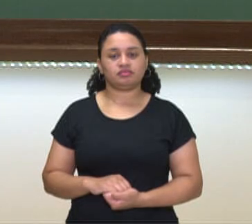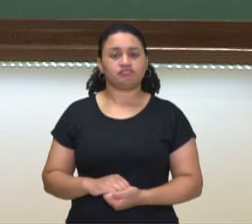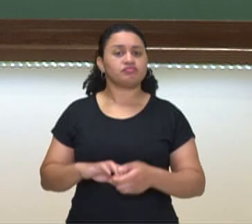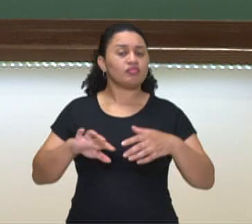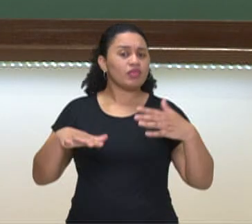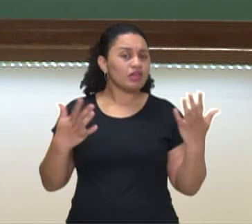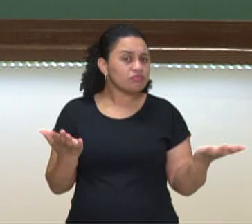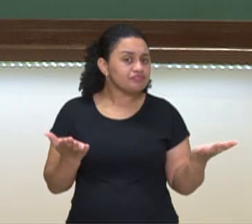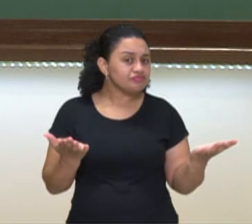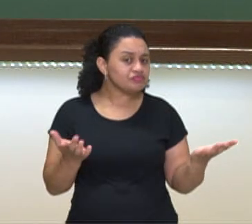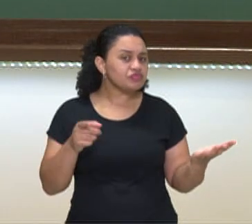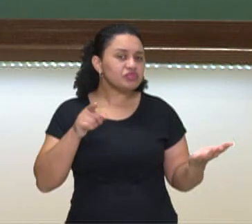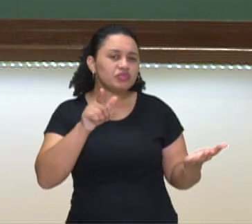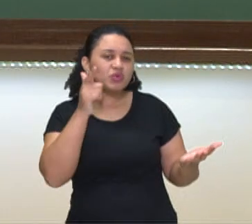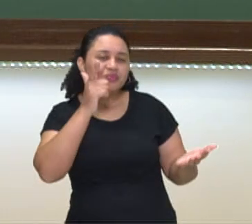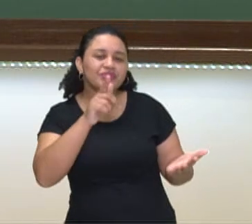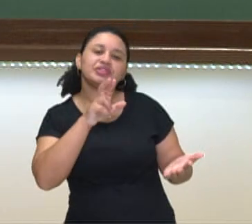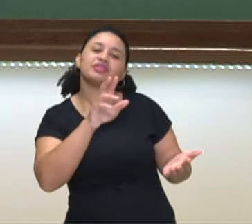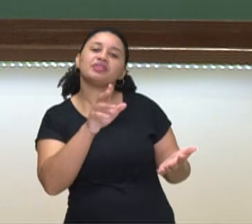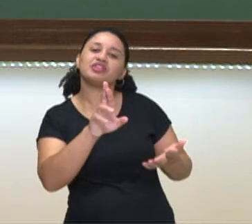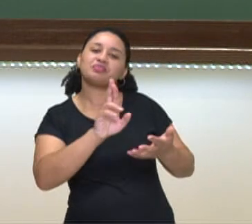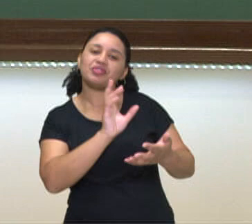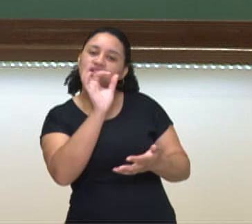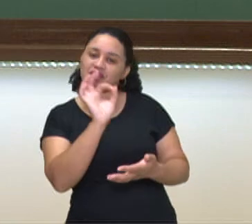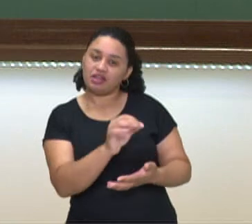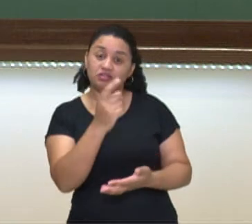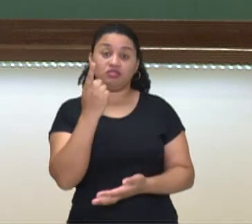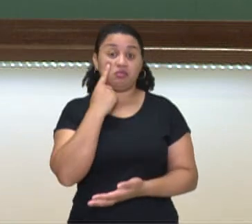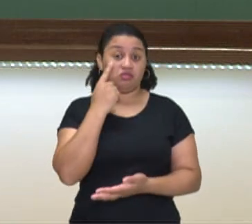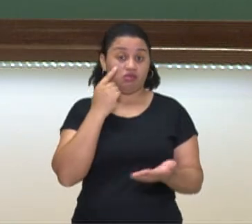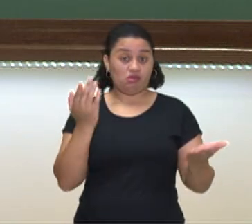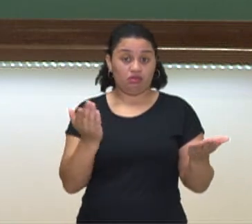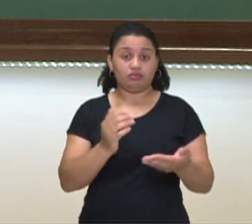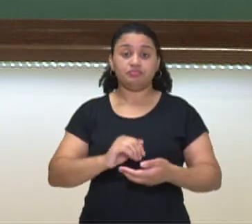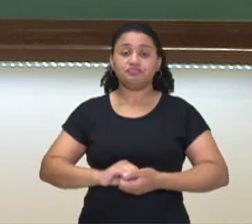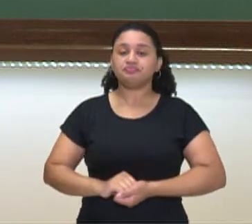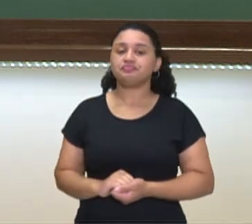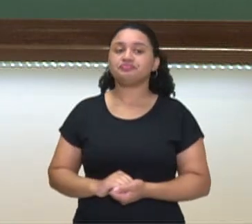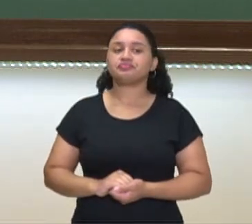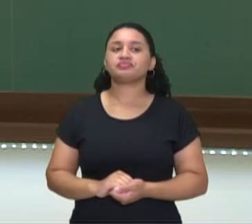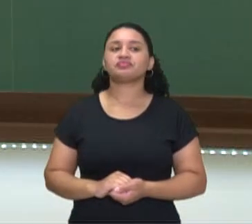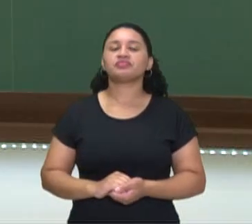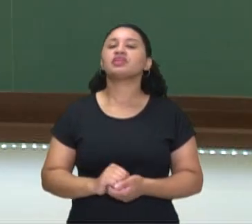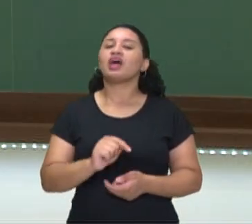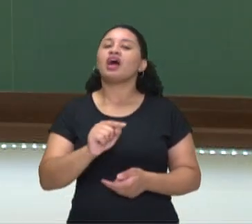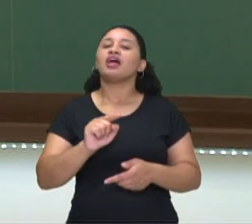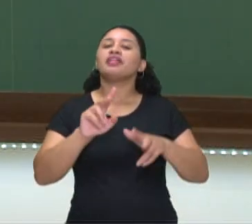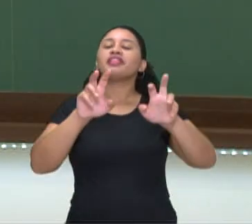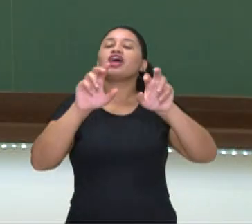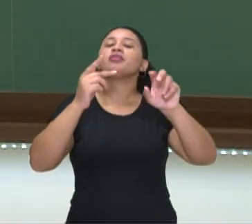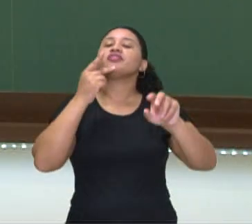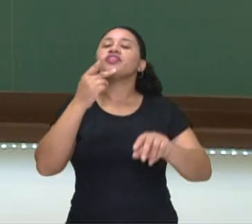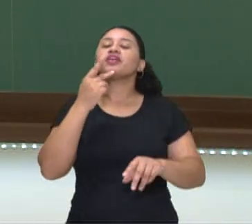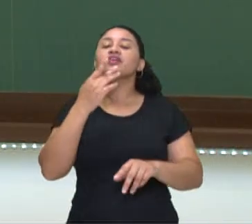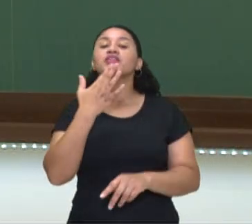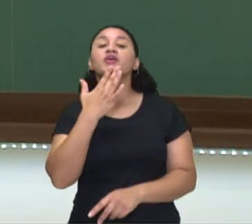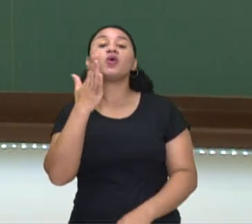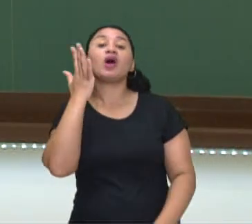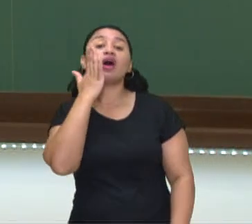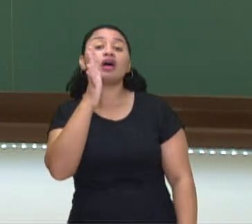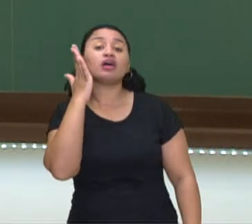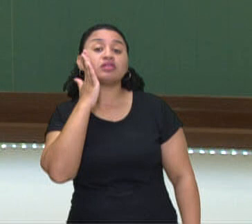E aí, será que você acertou essa questão? Vamos ver? Sobre a cor azul, é